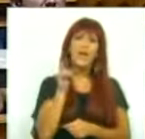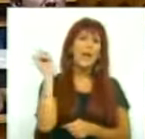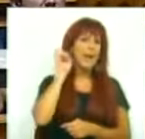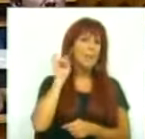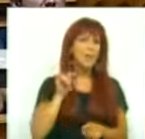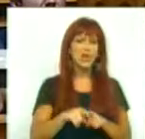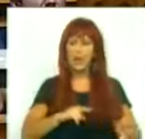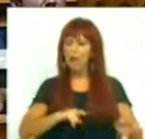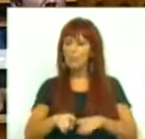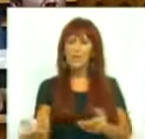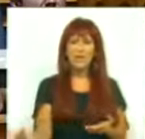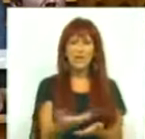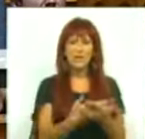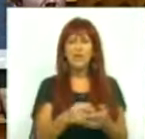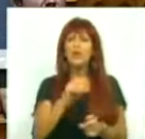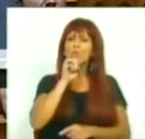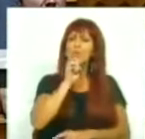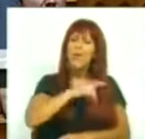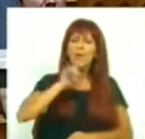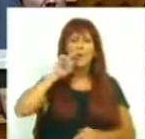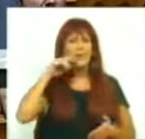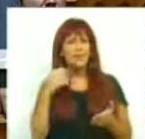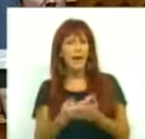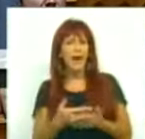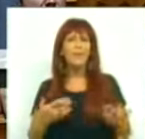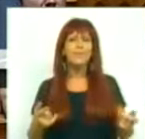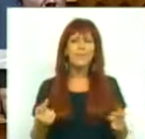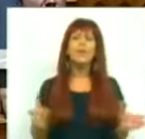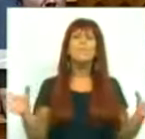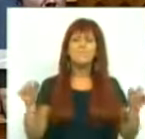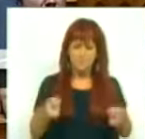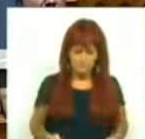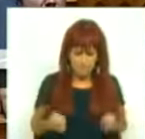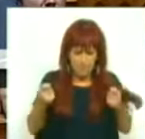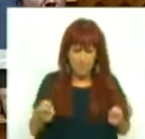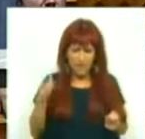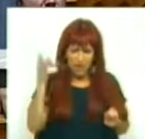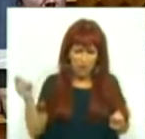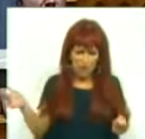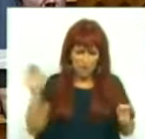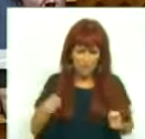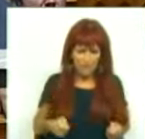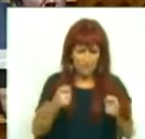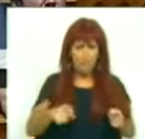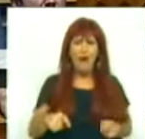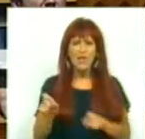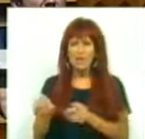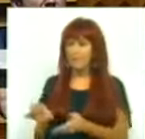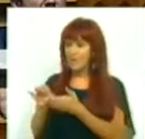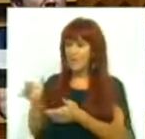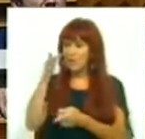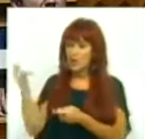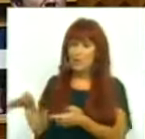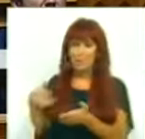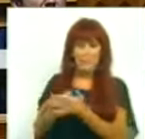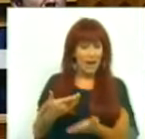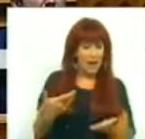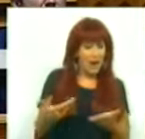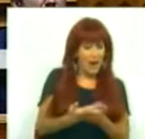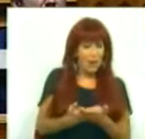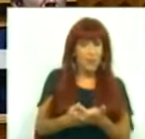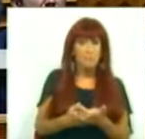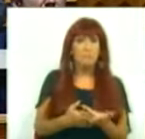importantes de uma política económica que possa garantir mais investimento externo, mais capital externo da nossa economia, que